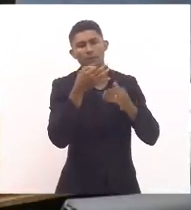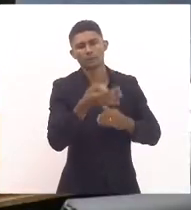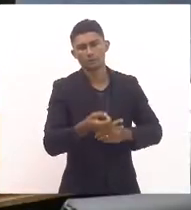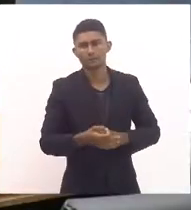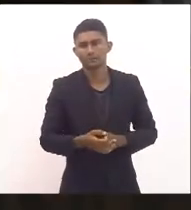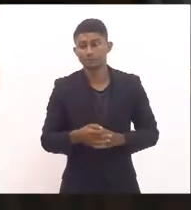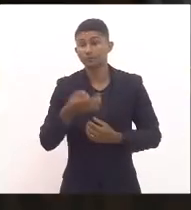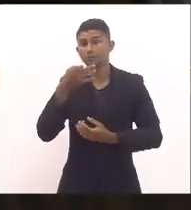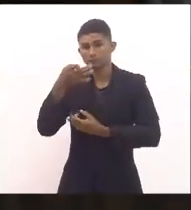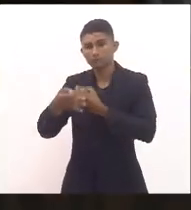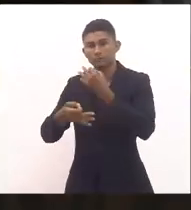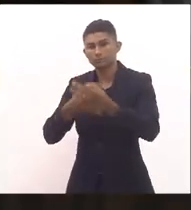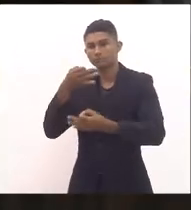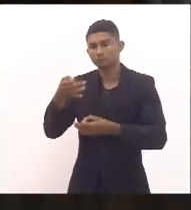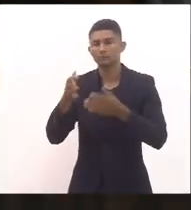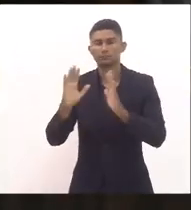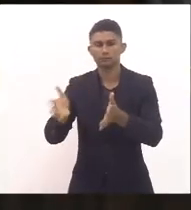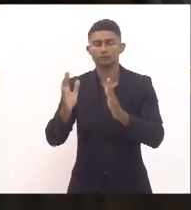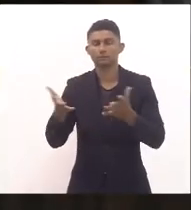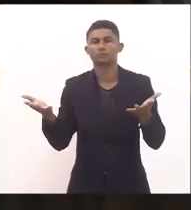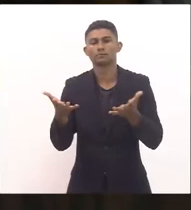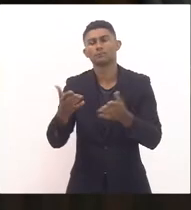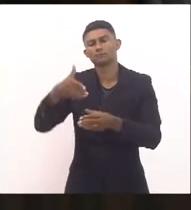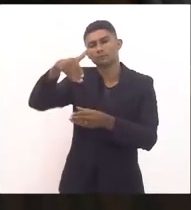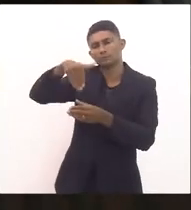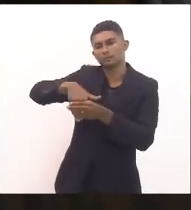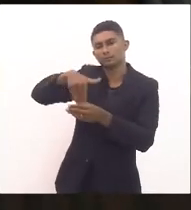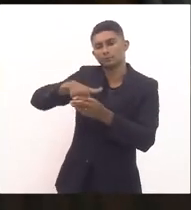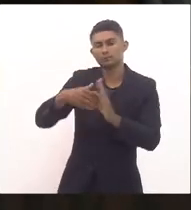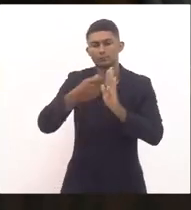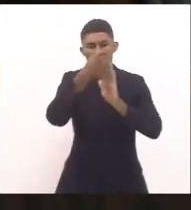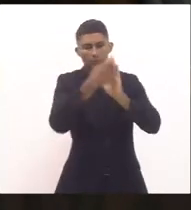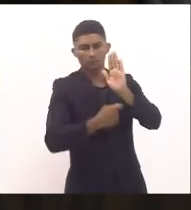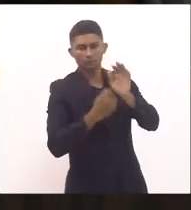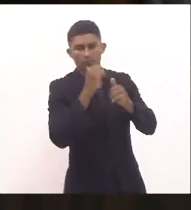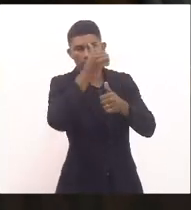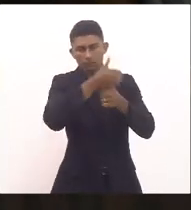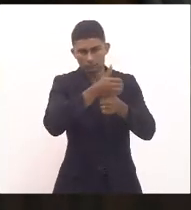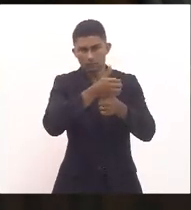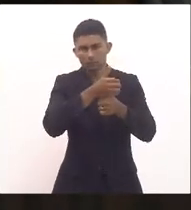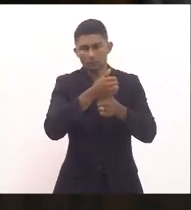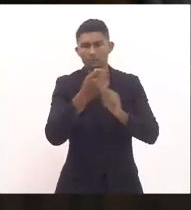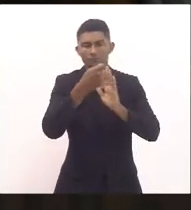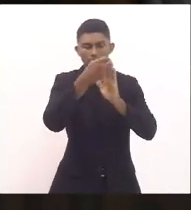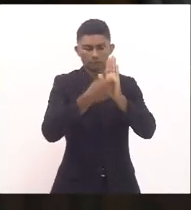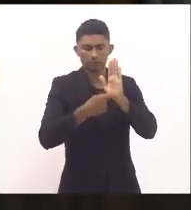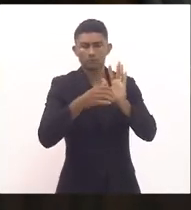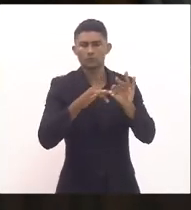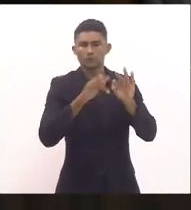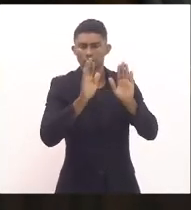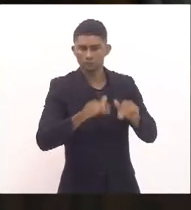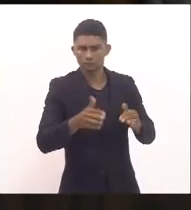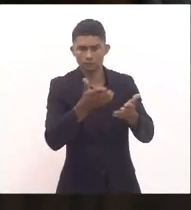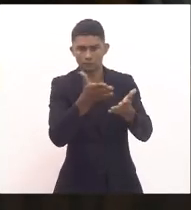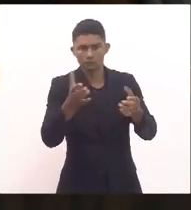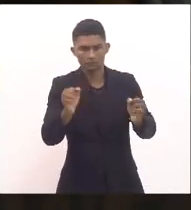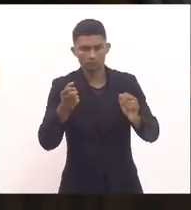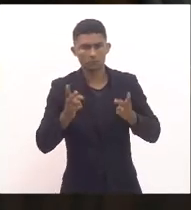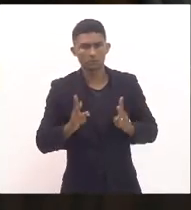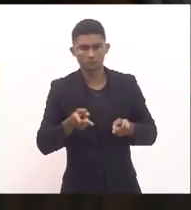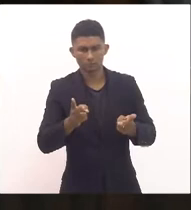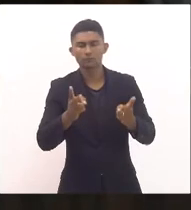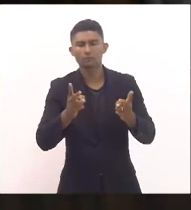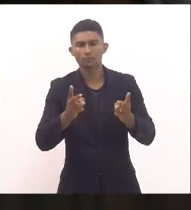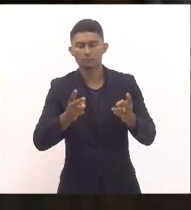Com os pareceres emitidos, em votação substitutivo... Conforme a final de redação. Os senhores que aprovam, permaneçam como